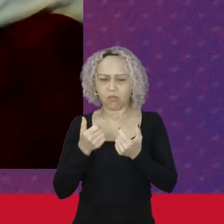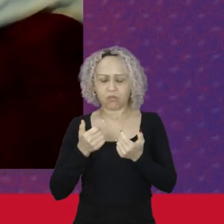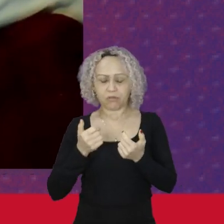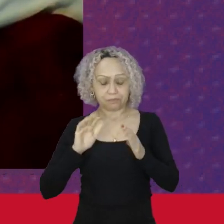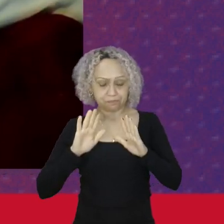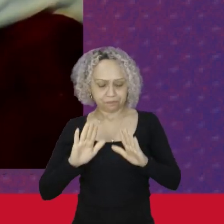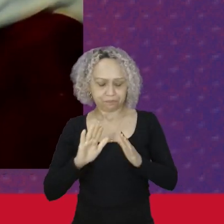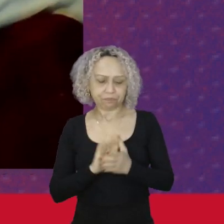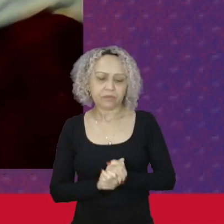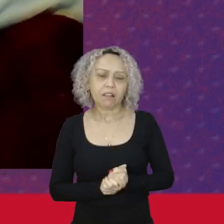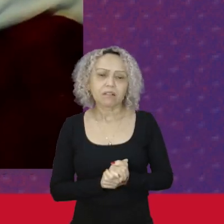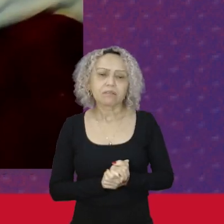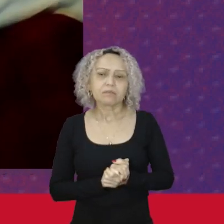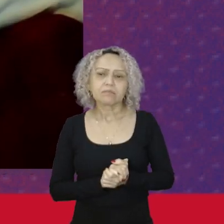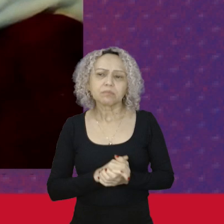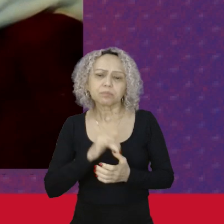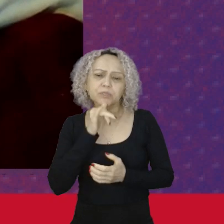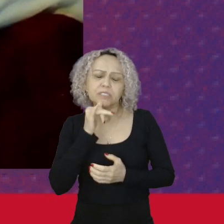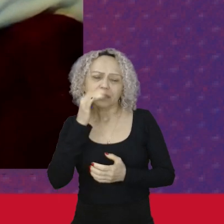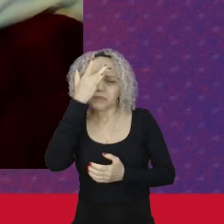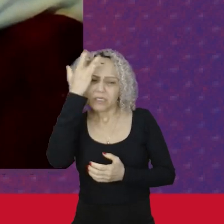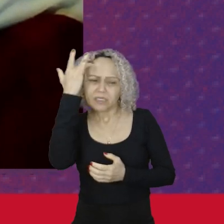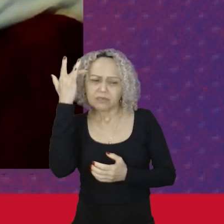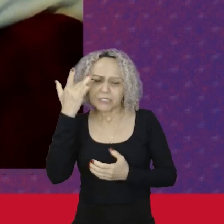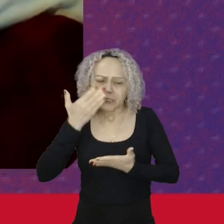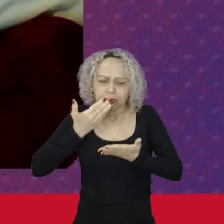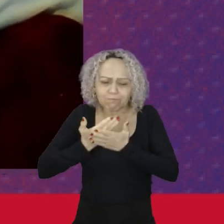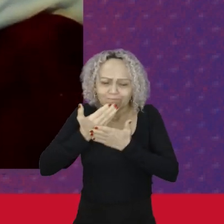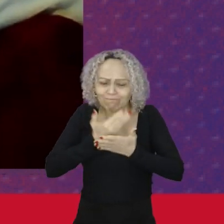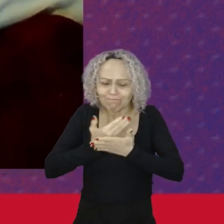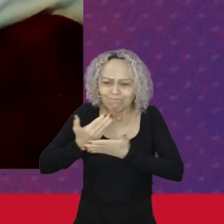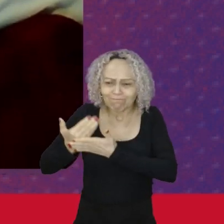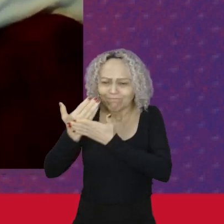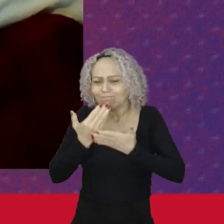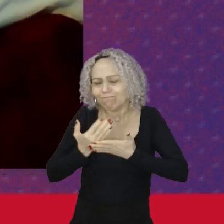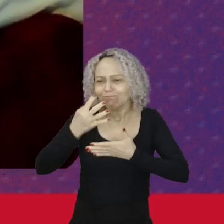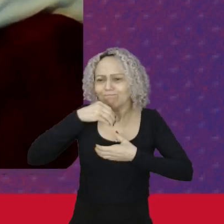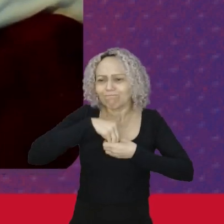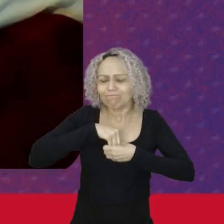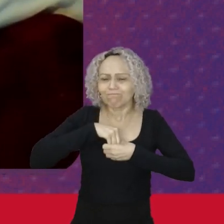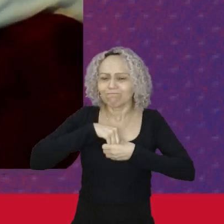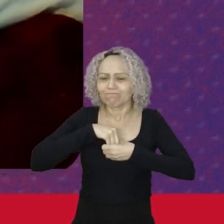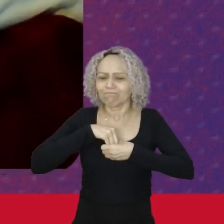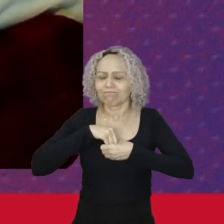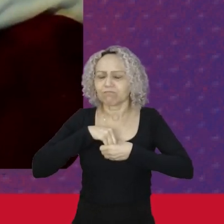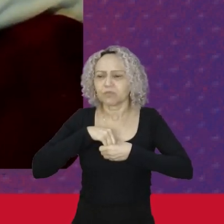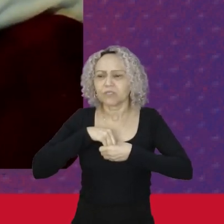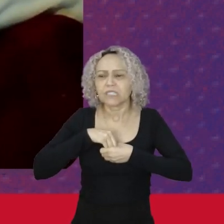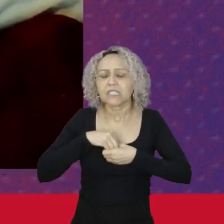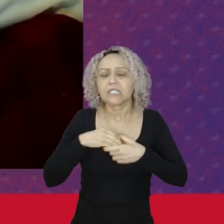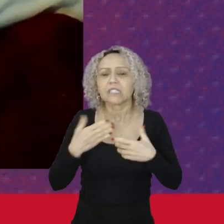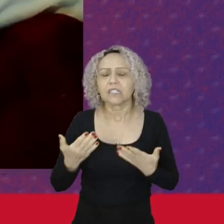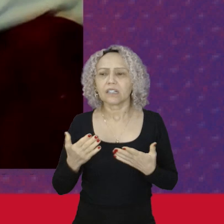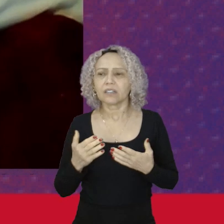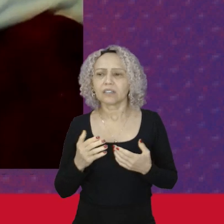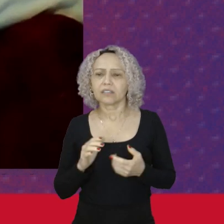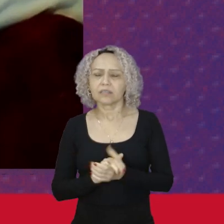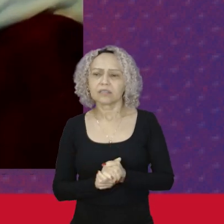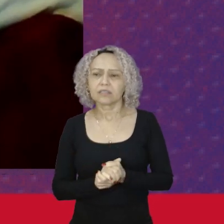do conhecimento músculo-esquelético, como eu disse, porque nessa época não se podia,